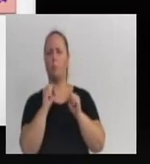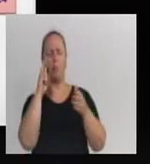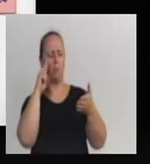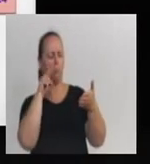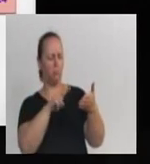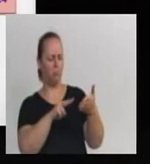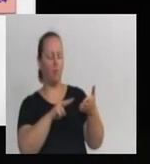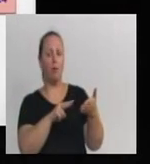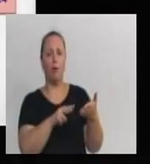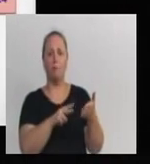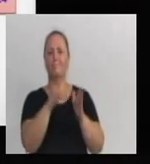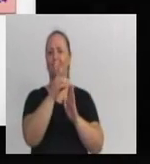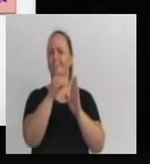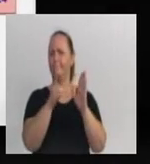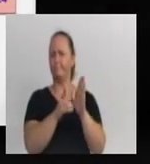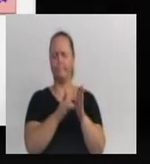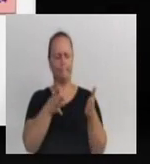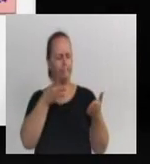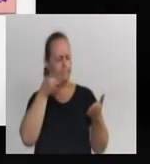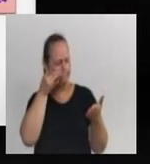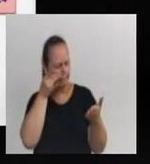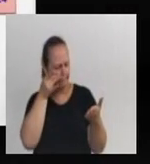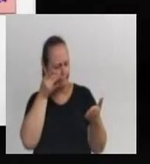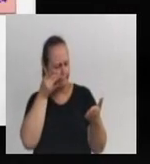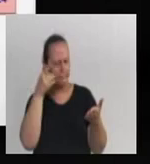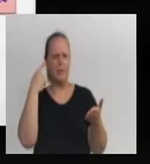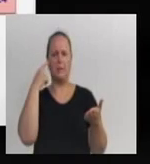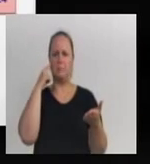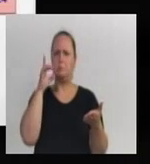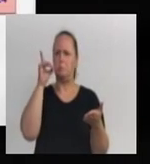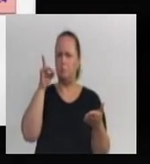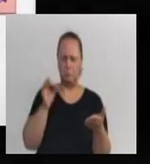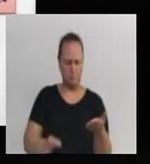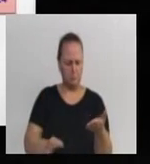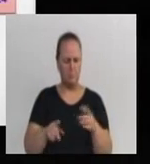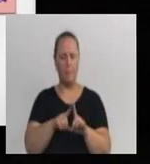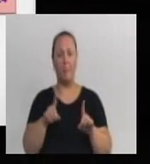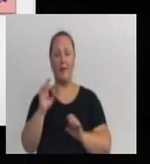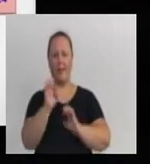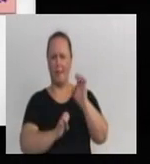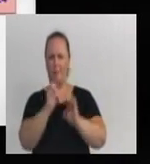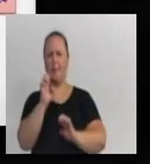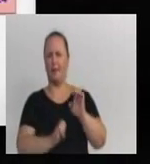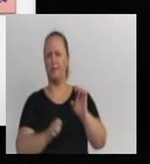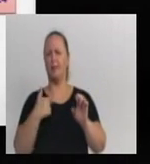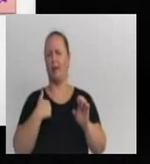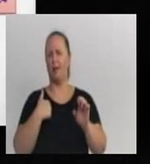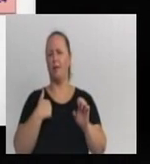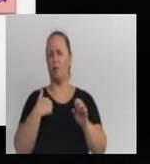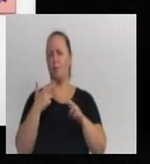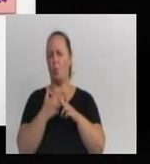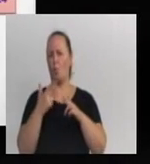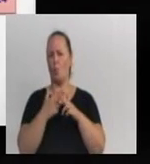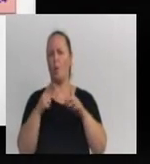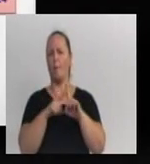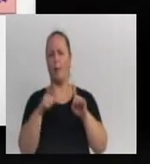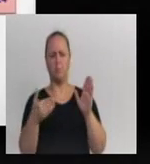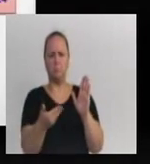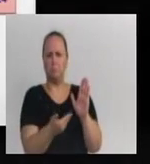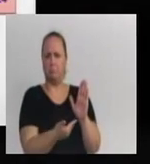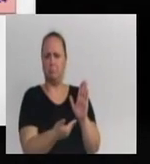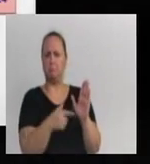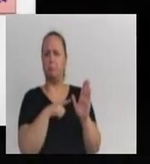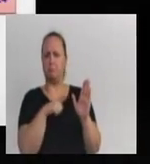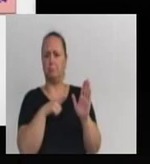são reais, as empresas, eu protegi neste momento o nome, mas ele é de domínio público. Uma empresa que tem milhões de